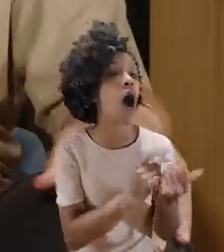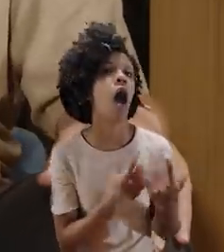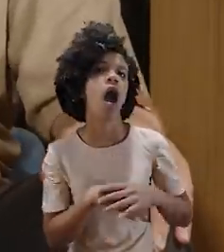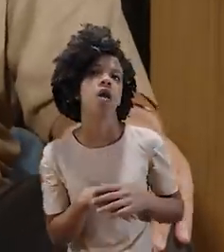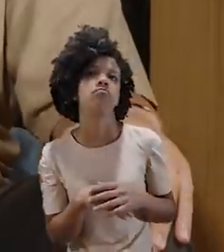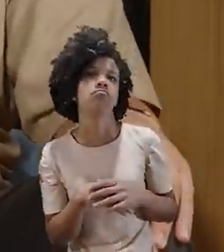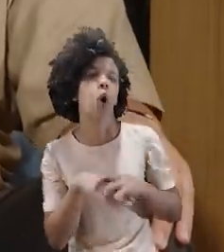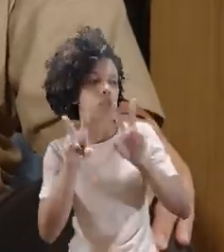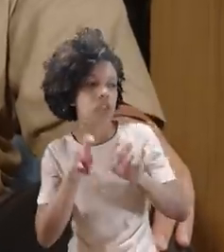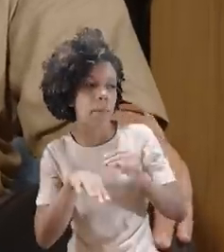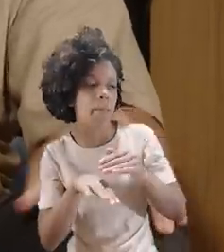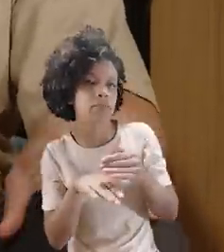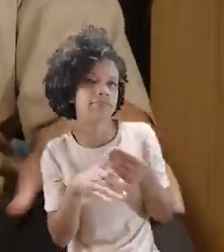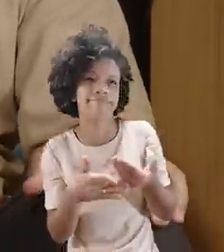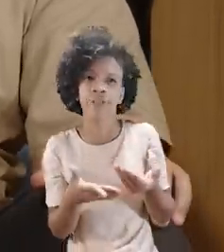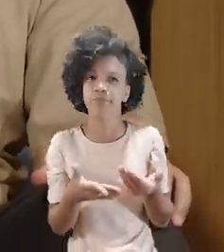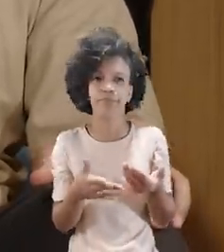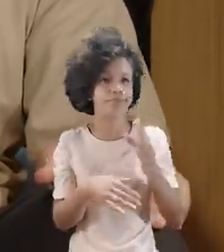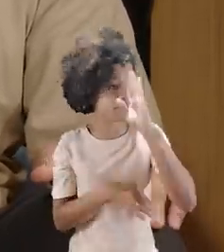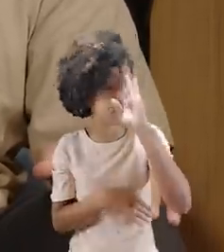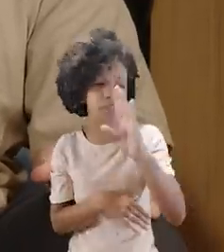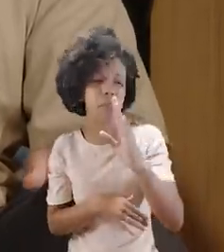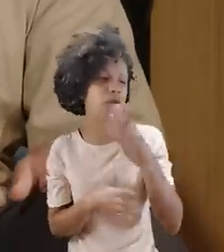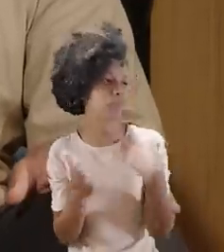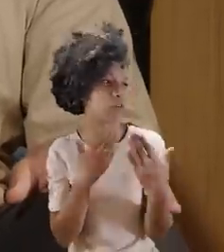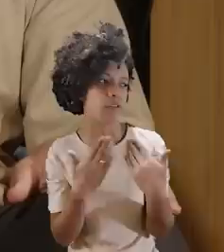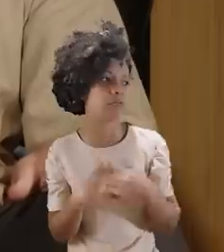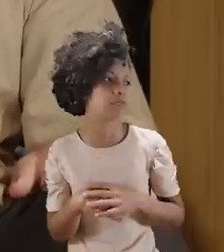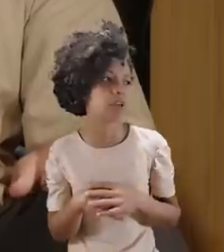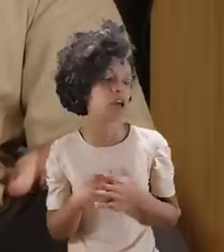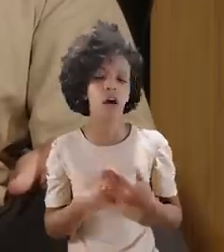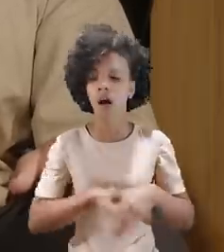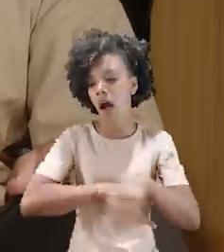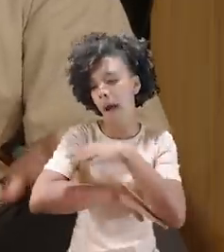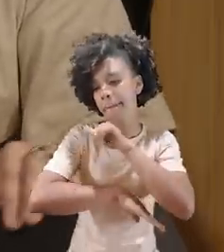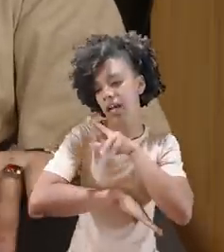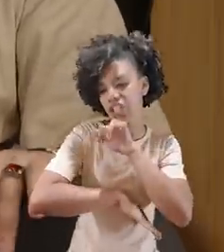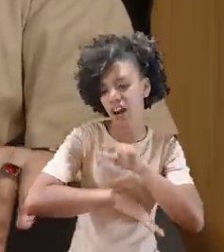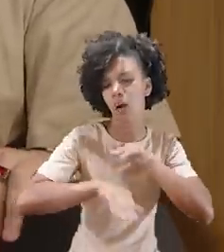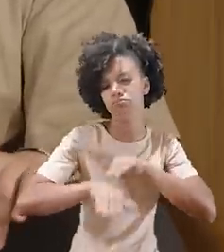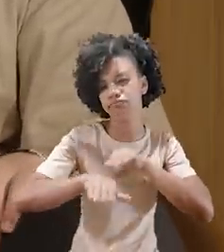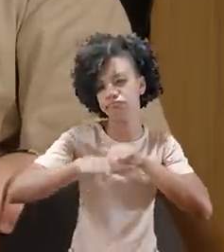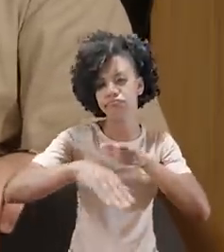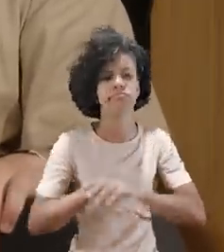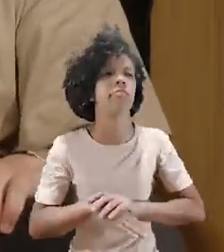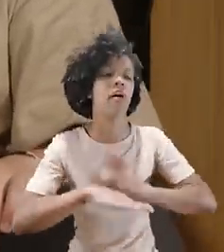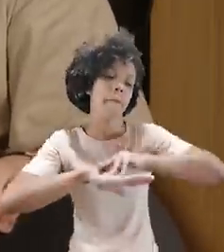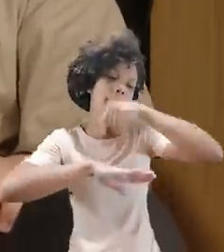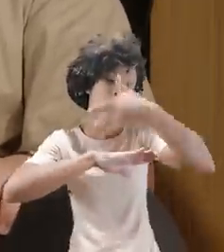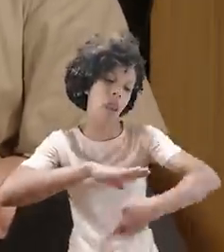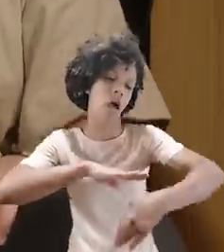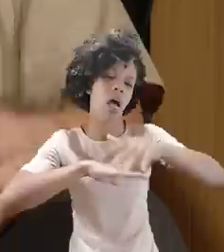assuntos assim o start da conversa geralmente boa mas não tá maior trânsito caiu a